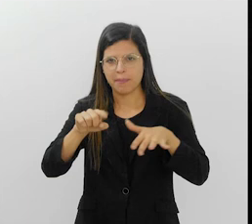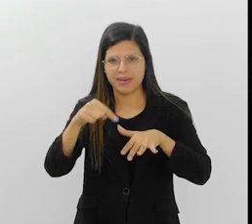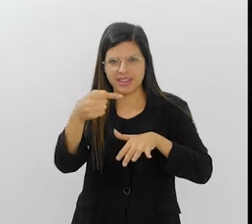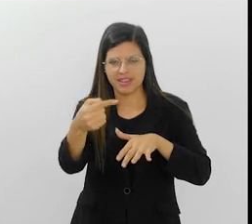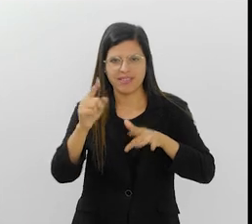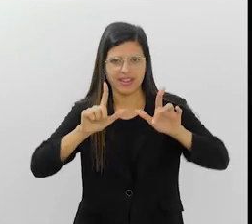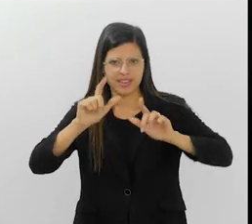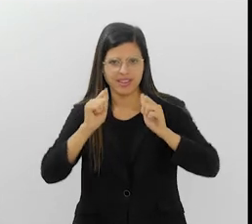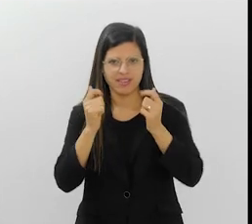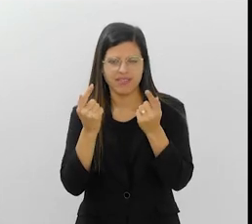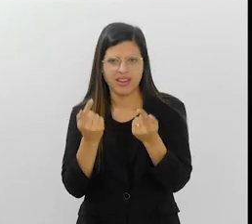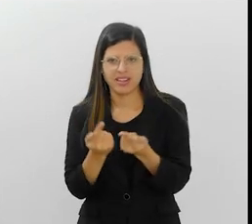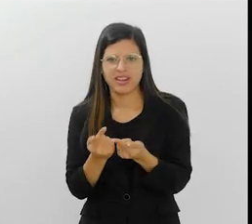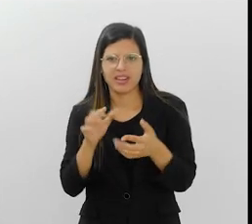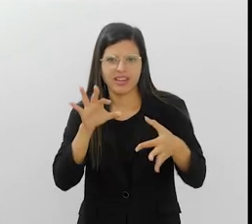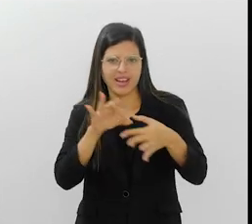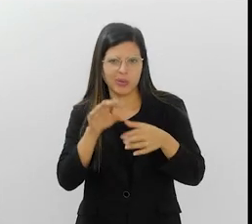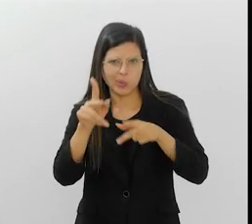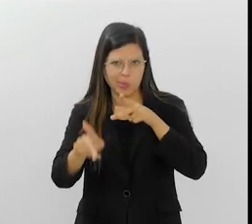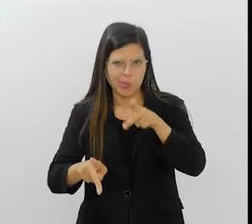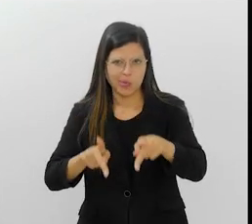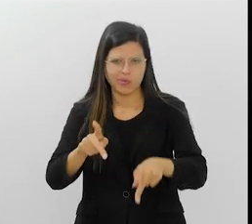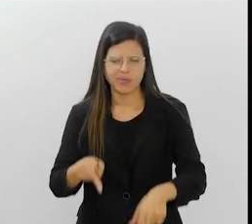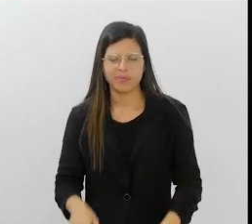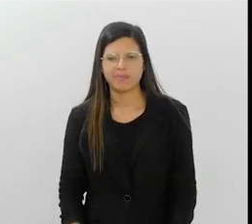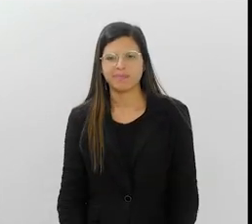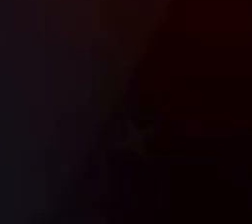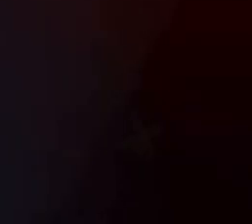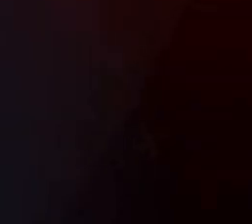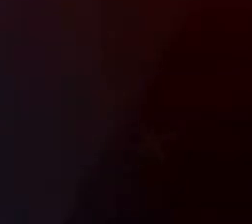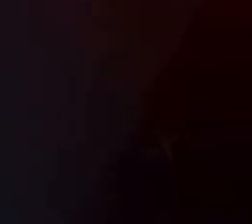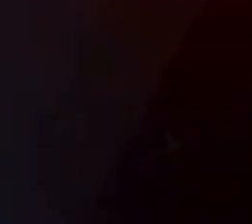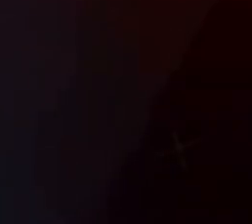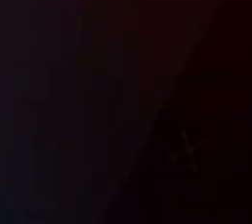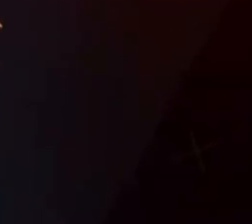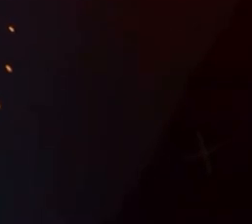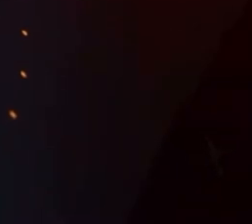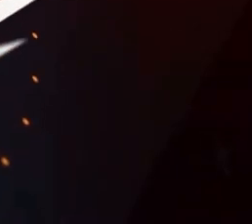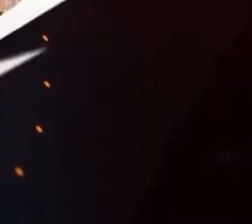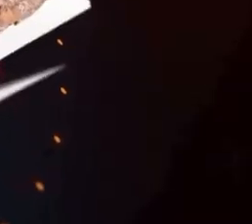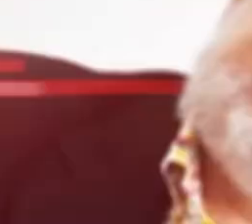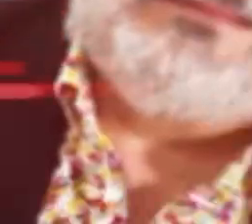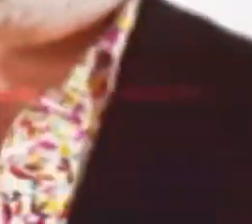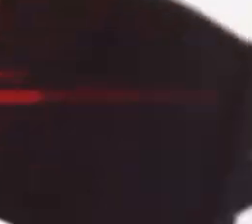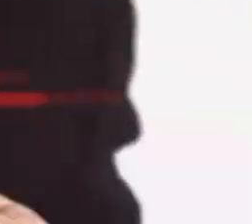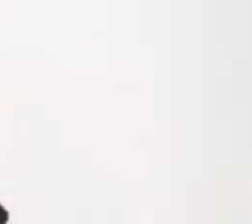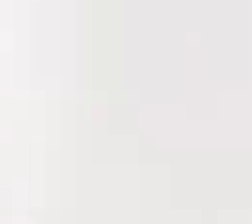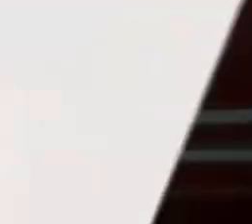semana que vem aqui na TV Alerj, o canal do povo.